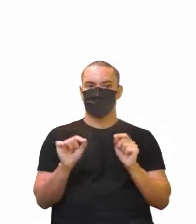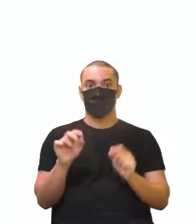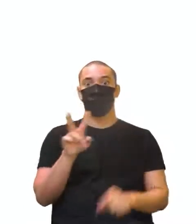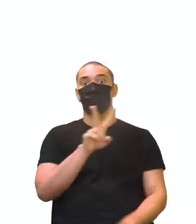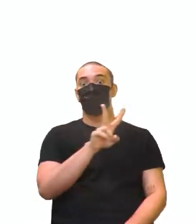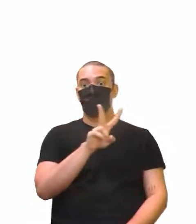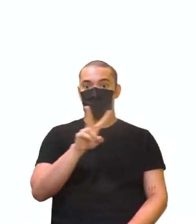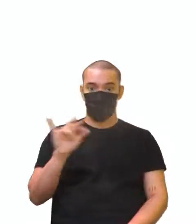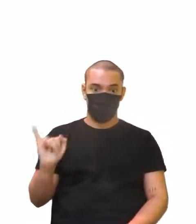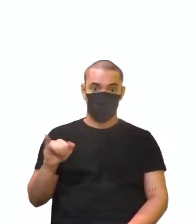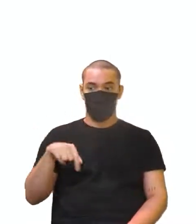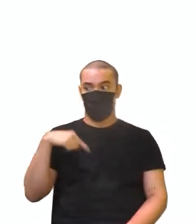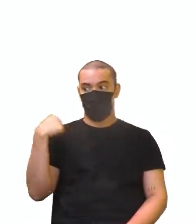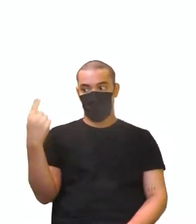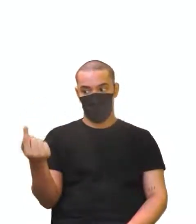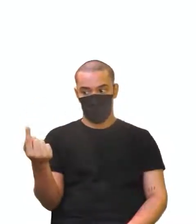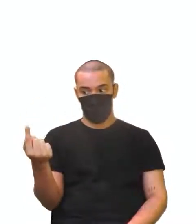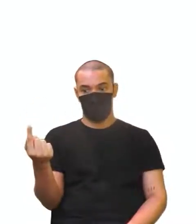ou vai acontecer